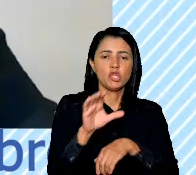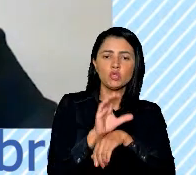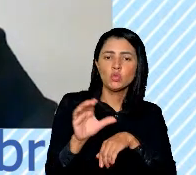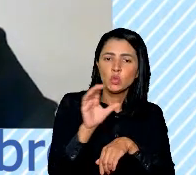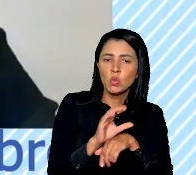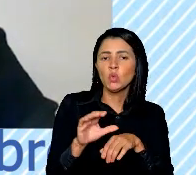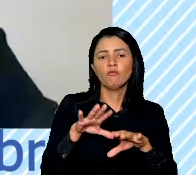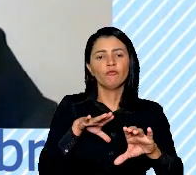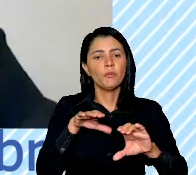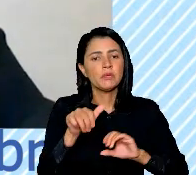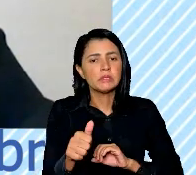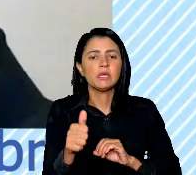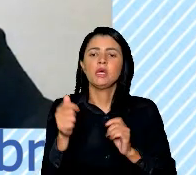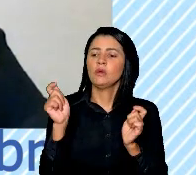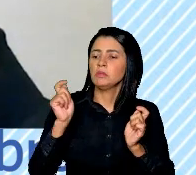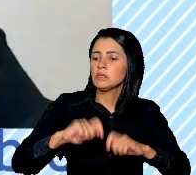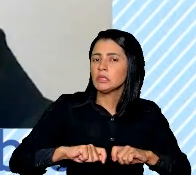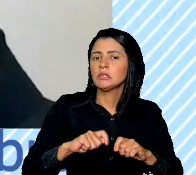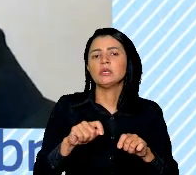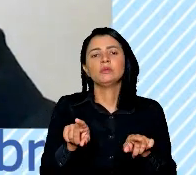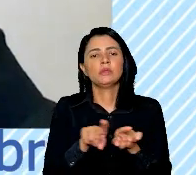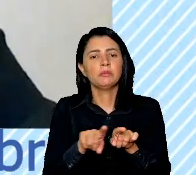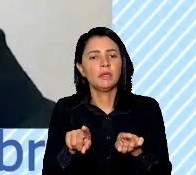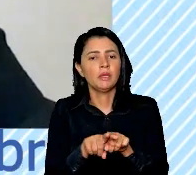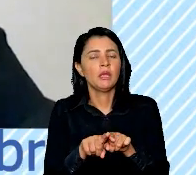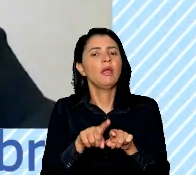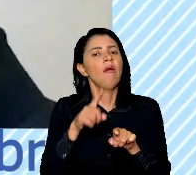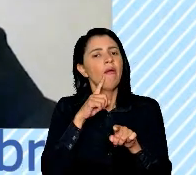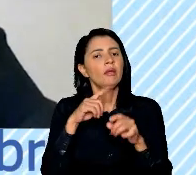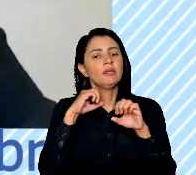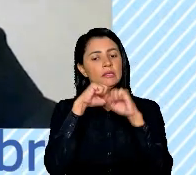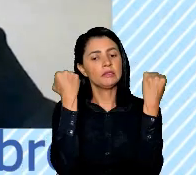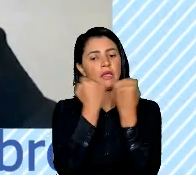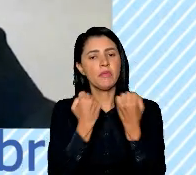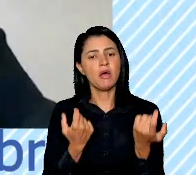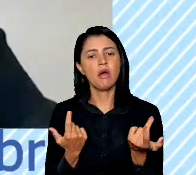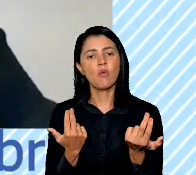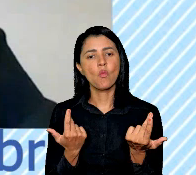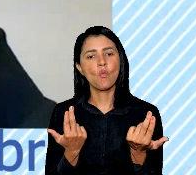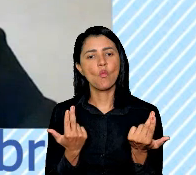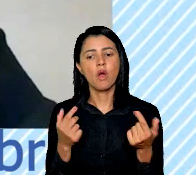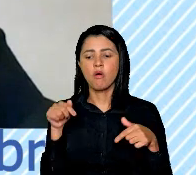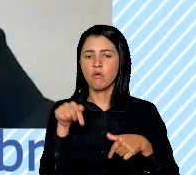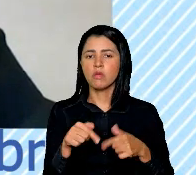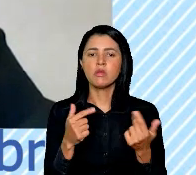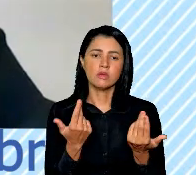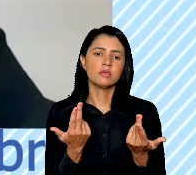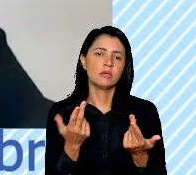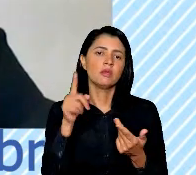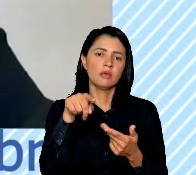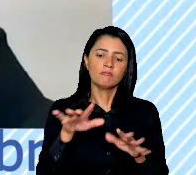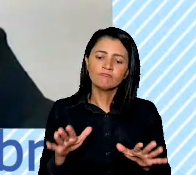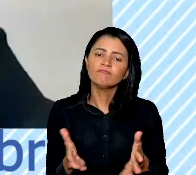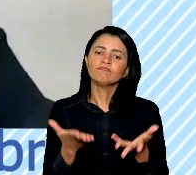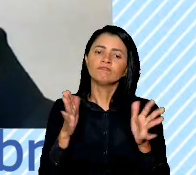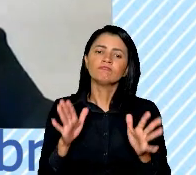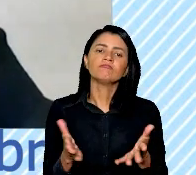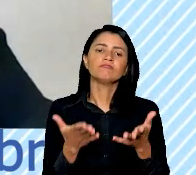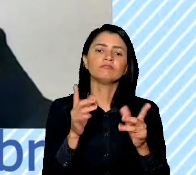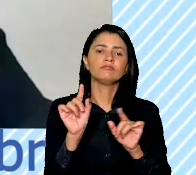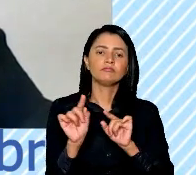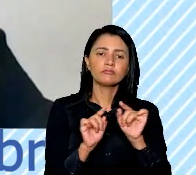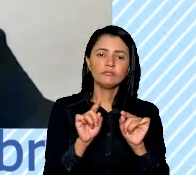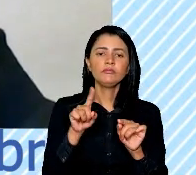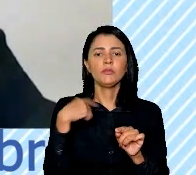de capacitação, e seminários como esse, desembargadora Terezinha, que estimulam essa